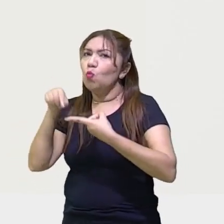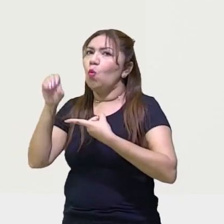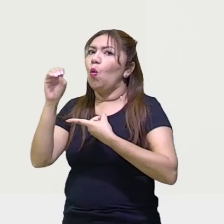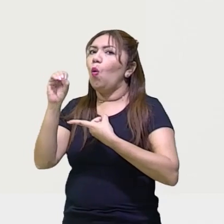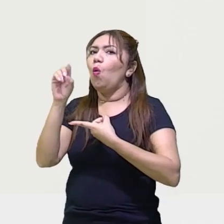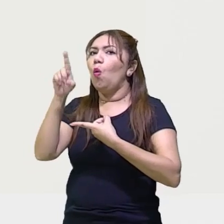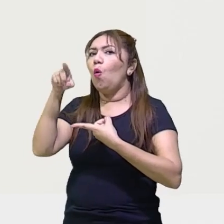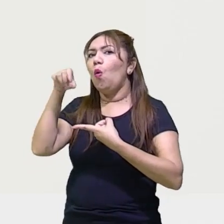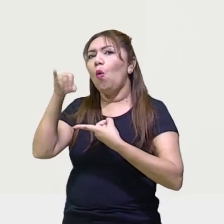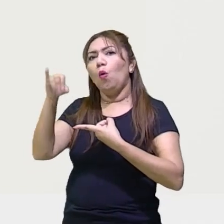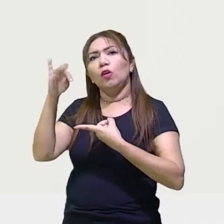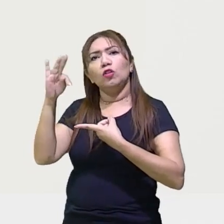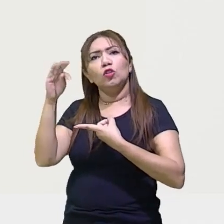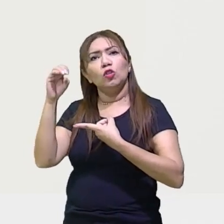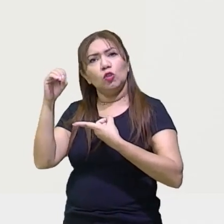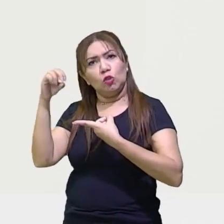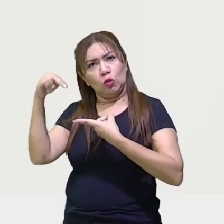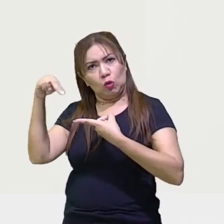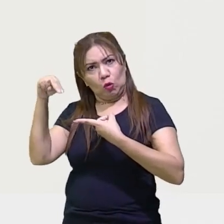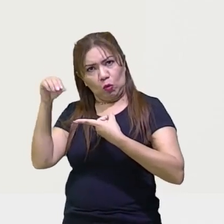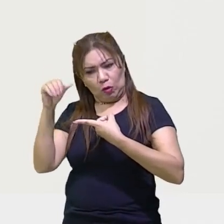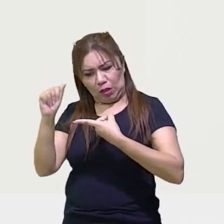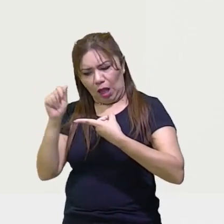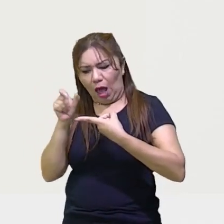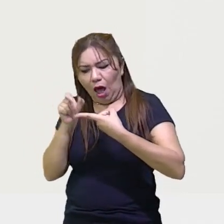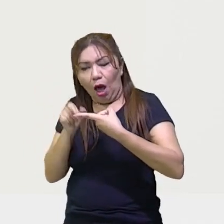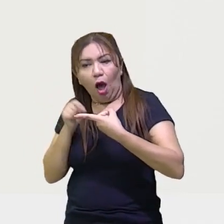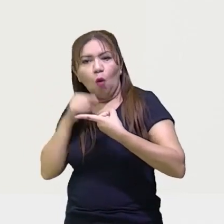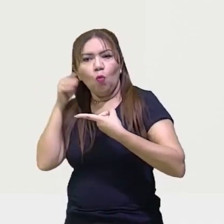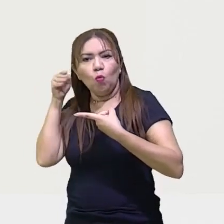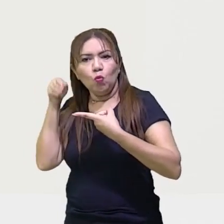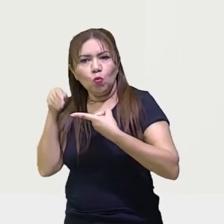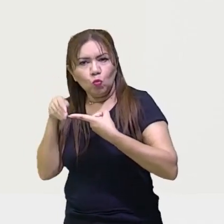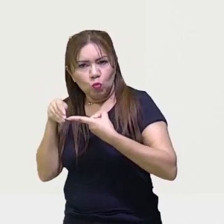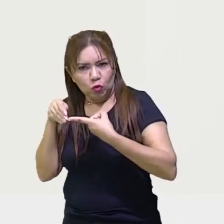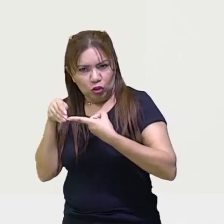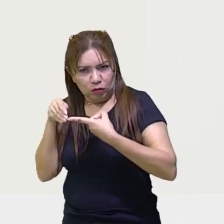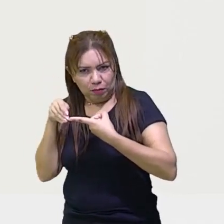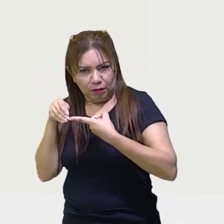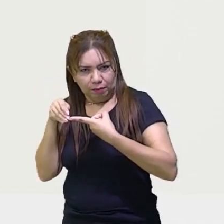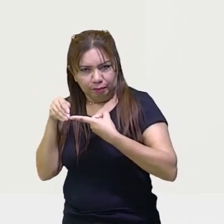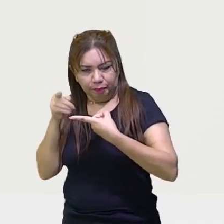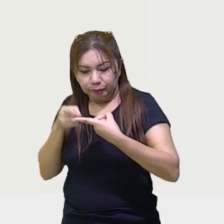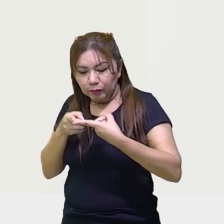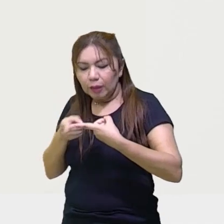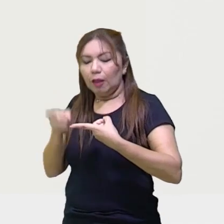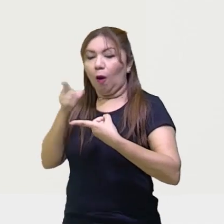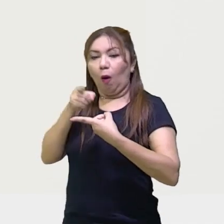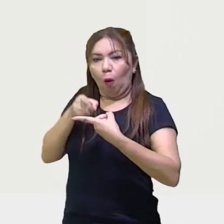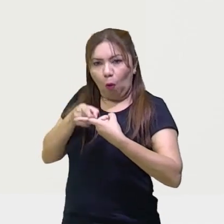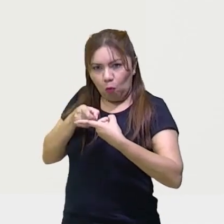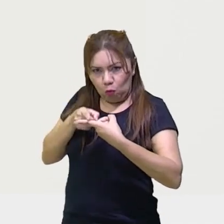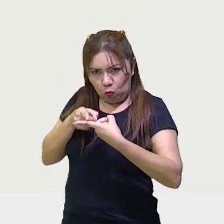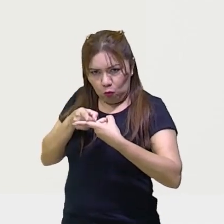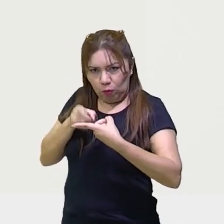As oxítonas, elas estão na última sílaba. As paroxítonas, elas estão